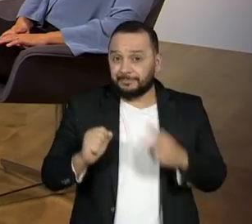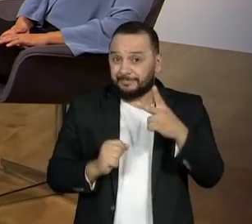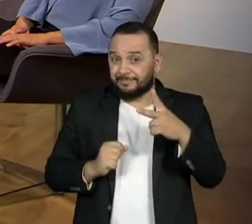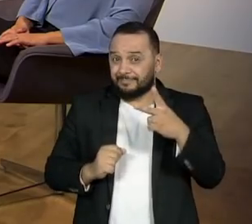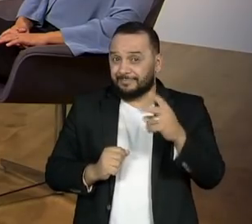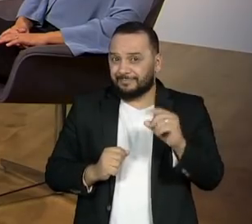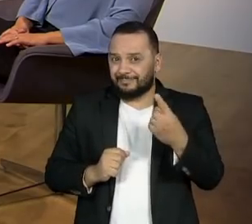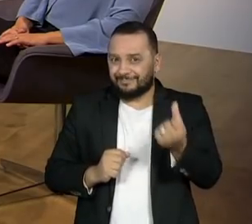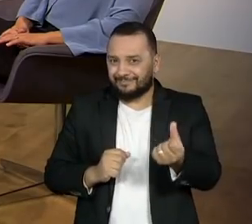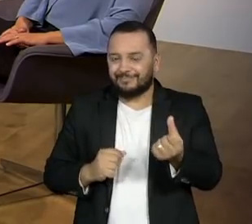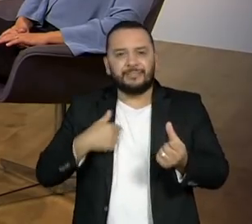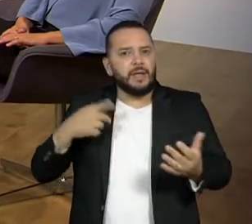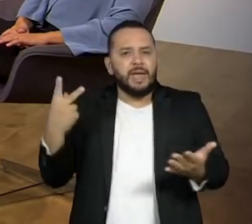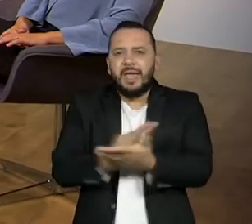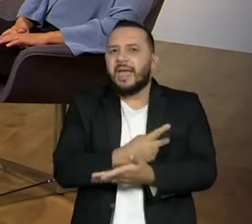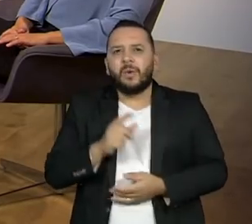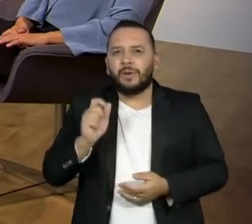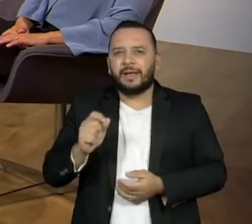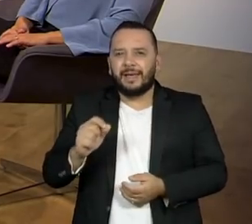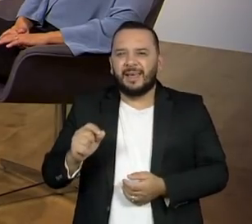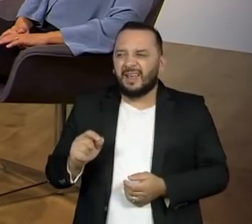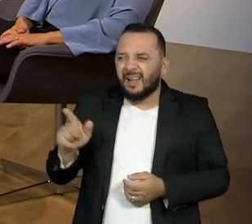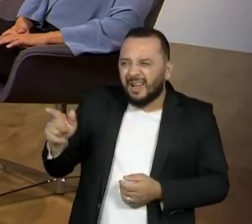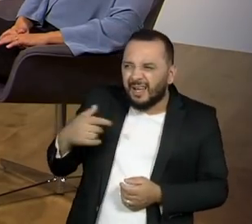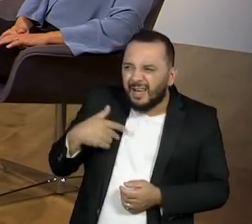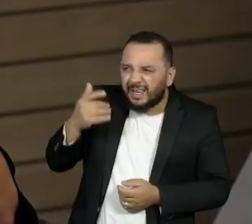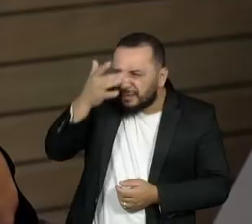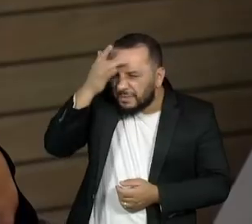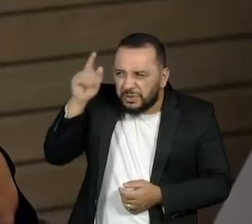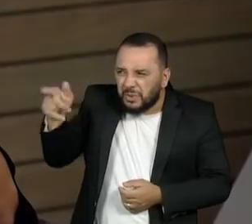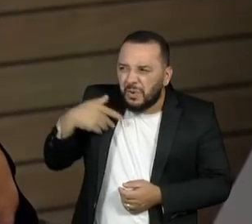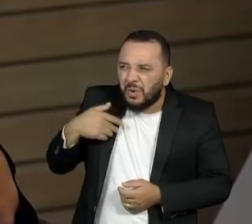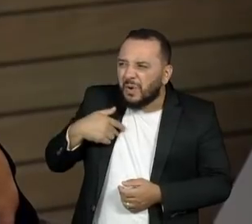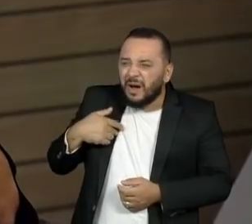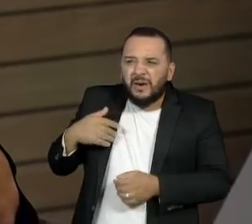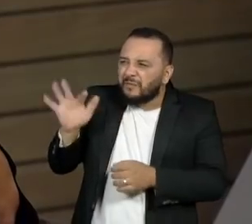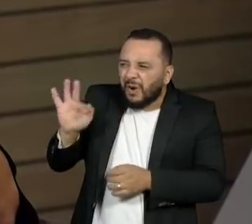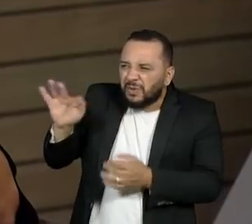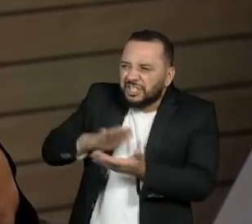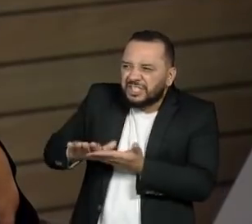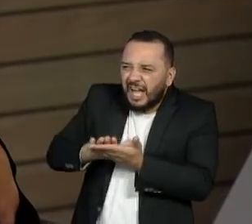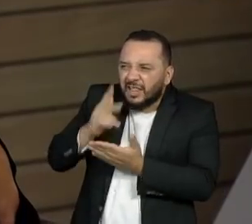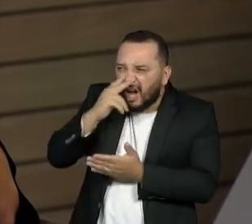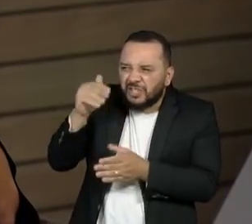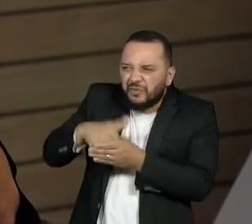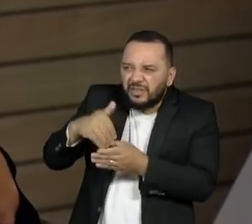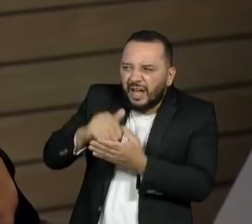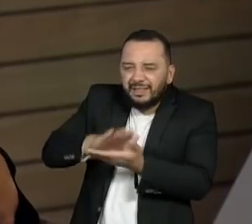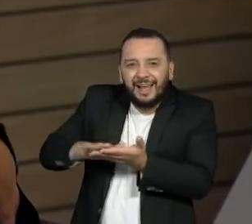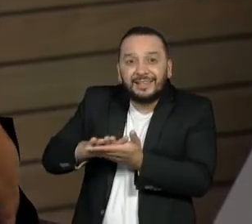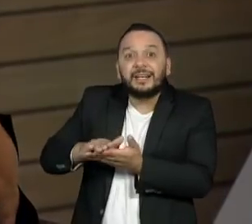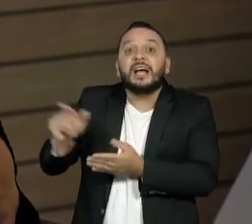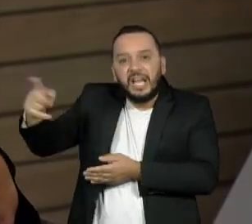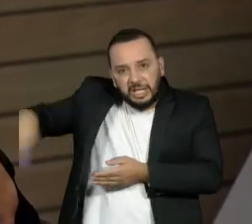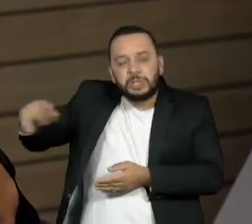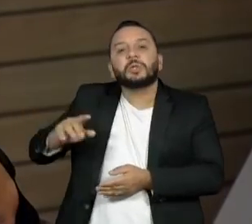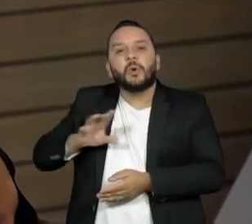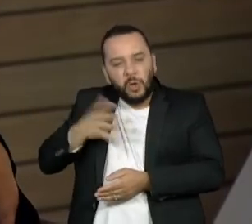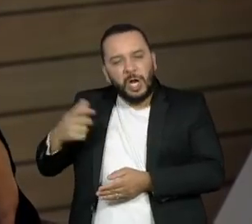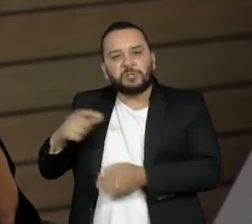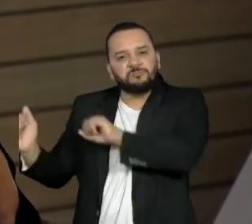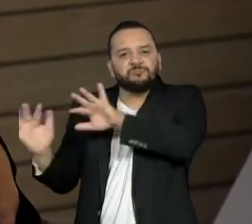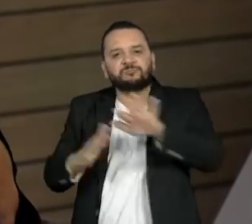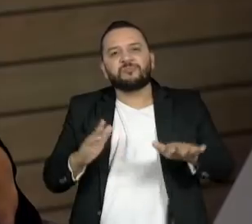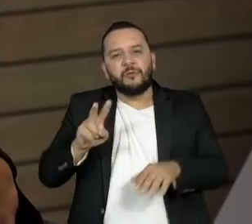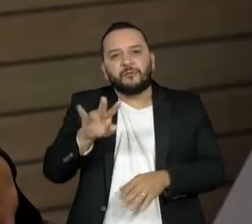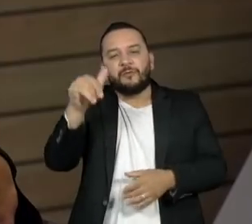foi isso, subestimar esse eleitor branco sem ensino superior. Este ano, dizem os institutos de pesquisa que